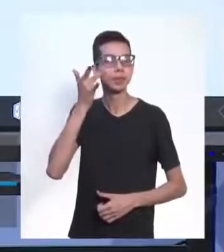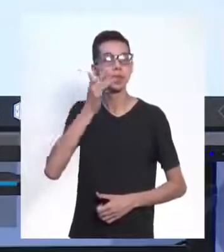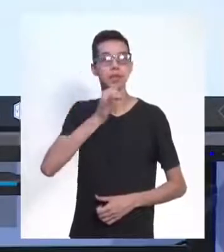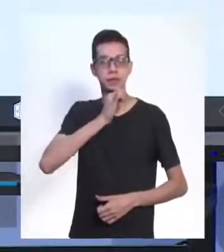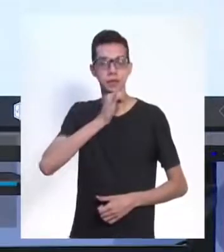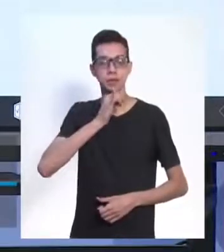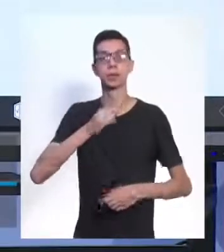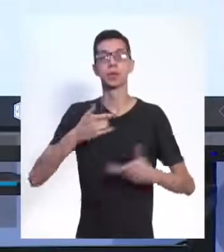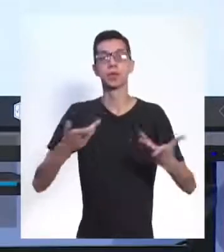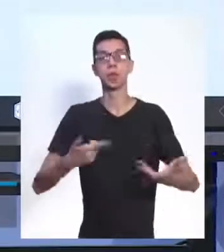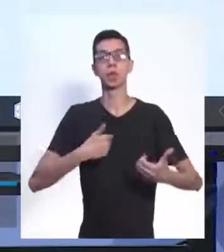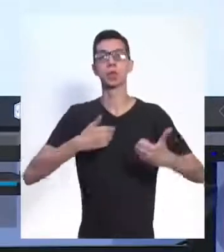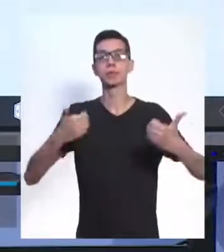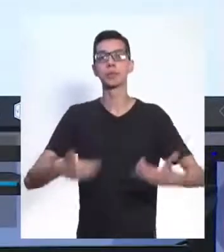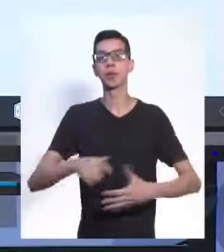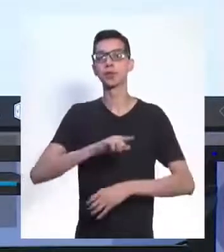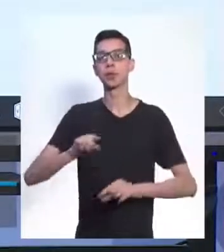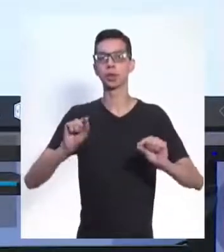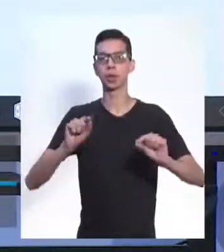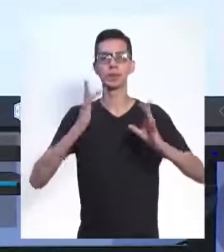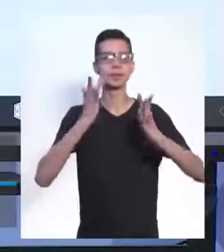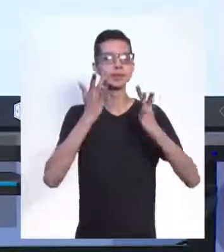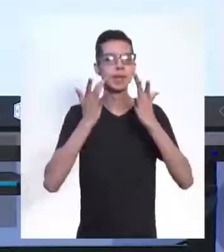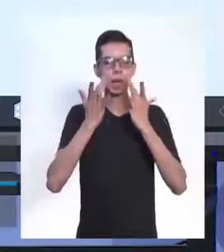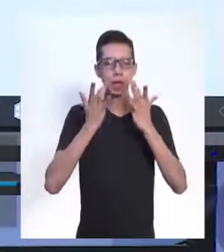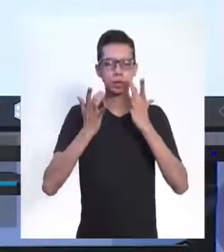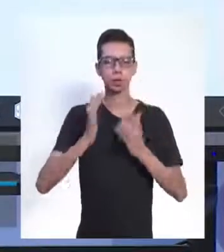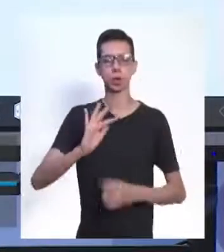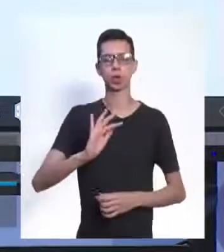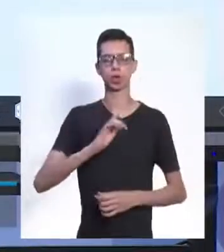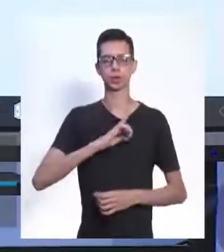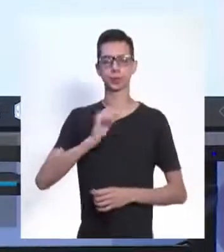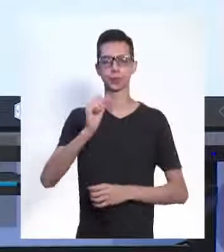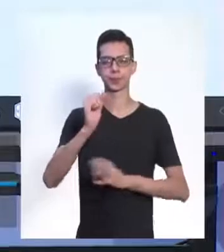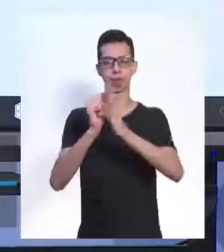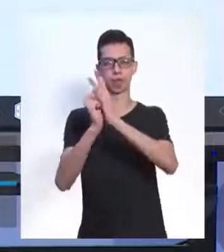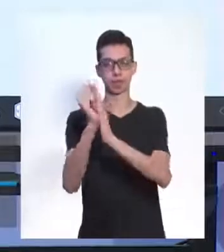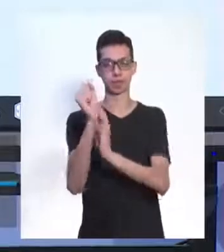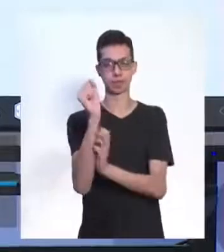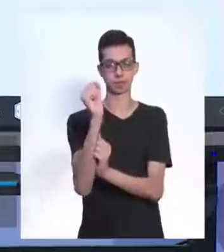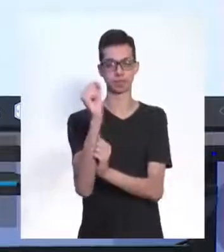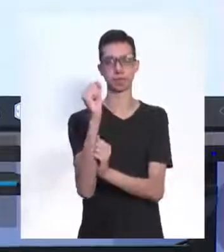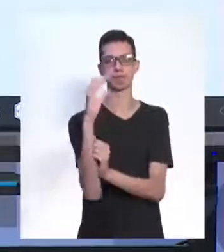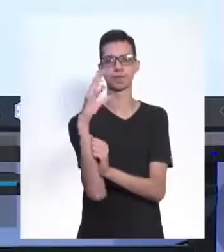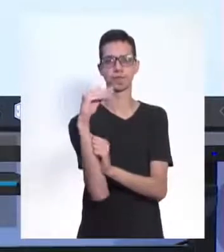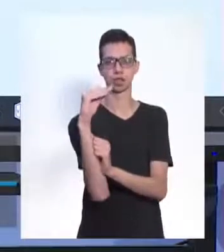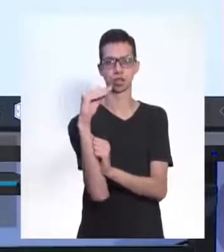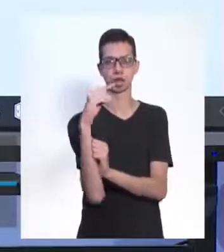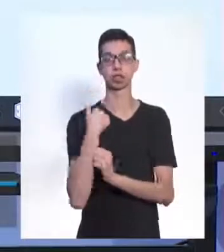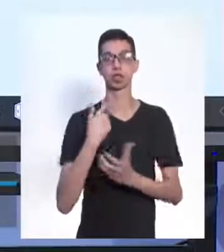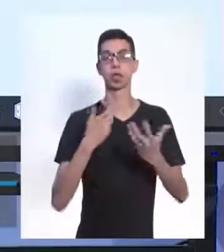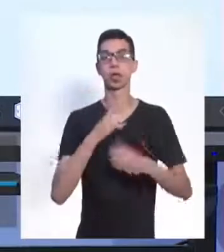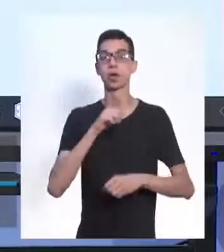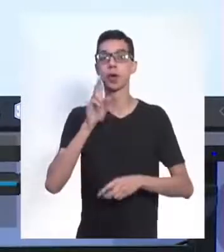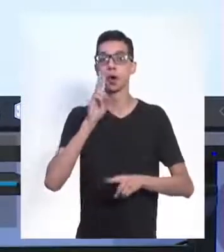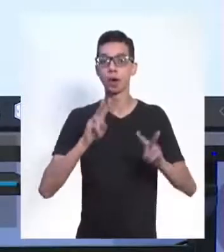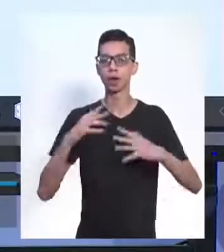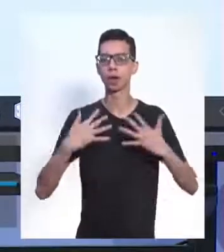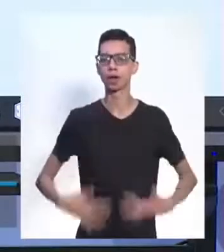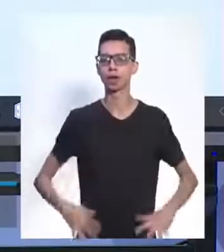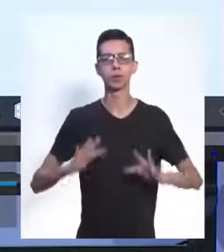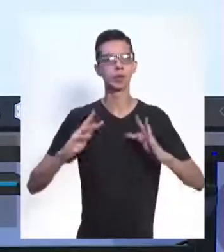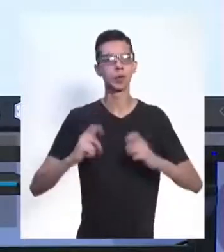vocês um teatro de fantoche e eu quero que vocês observem o cenário, figurino, tudo que a gente